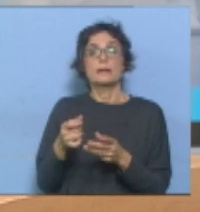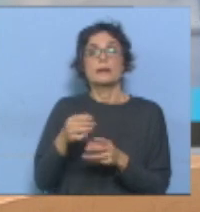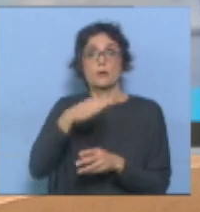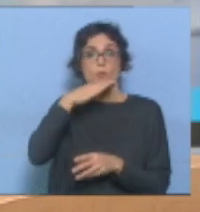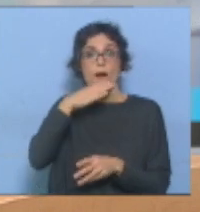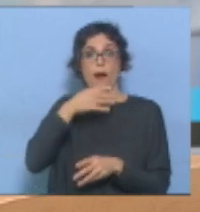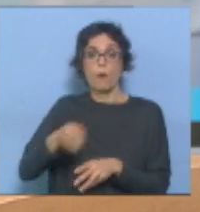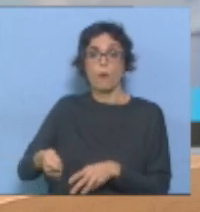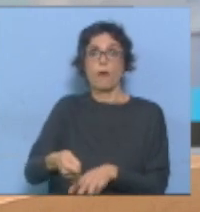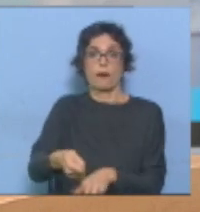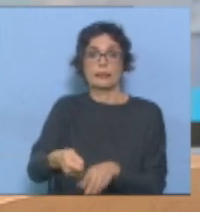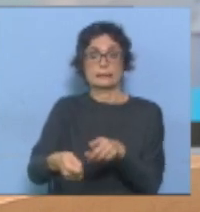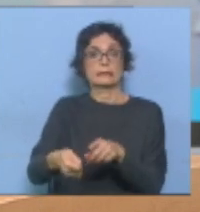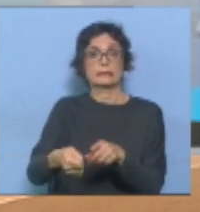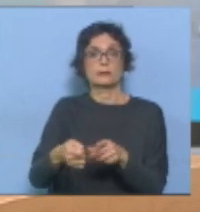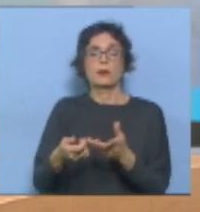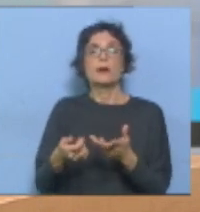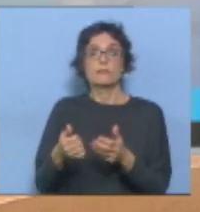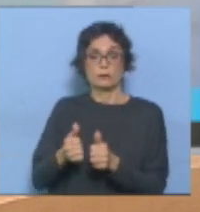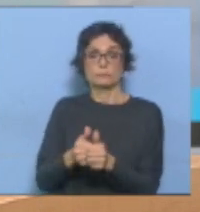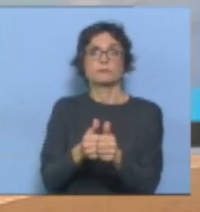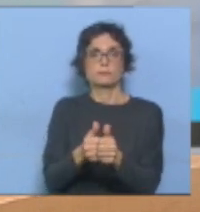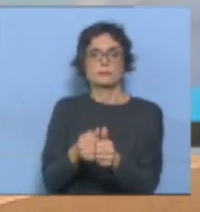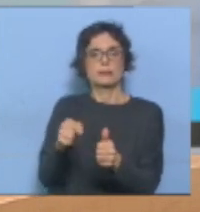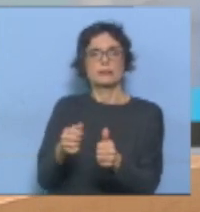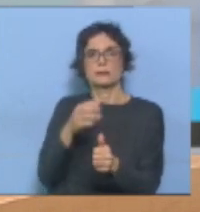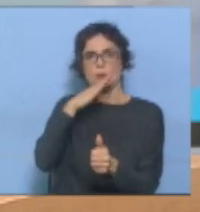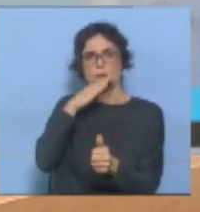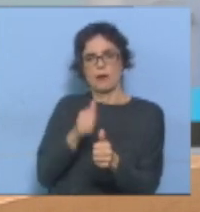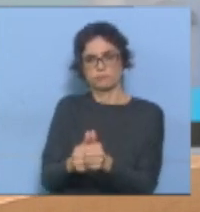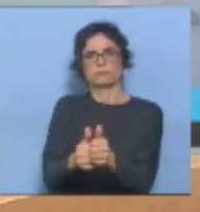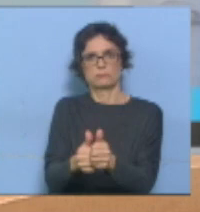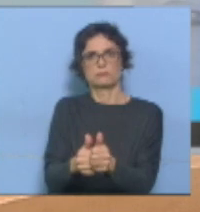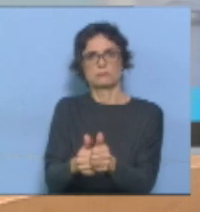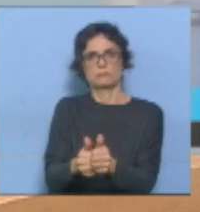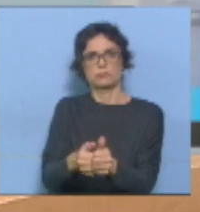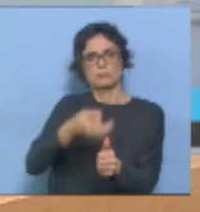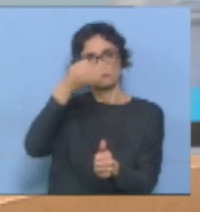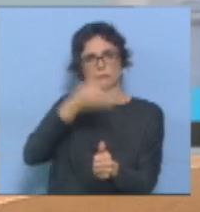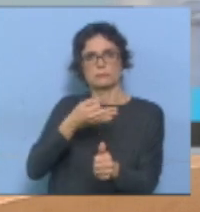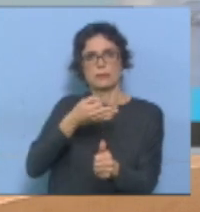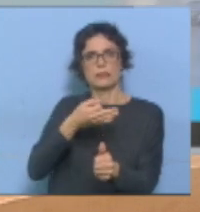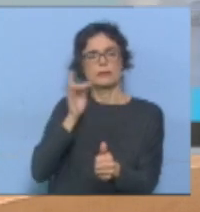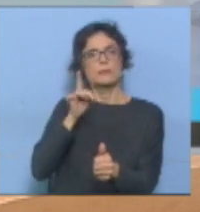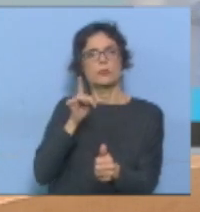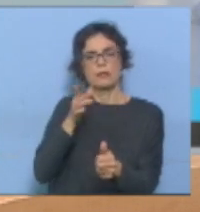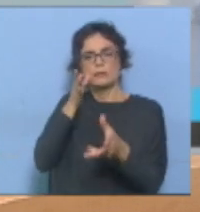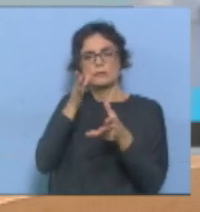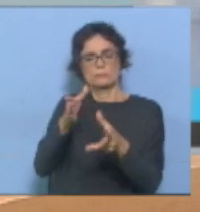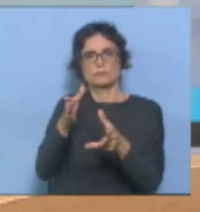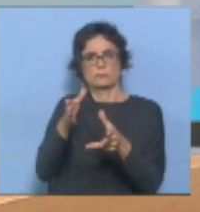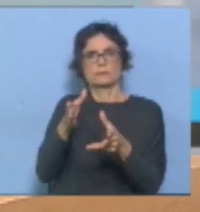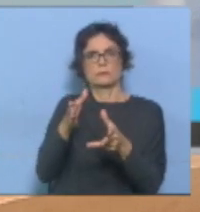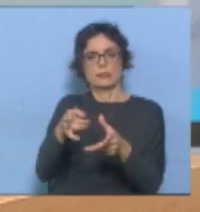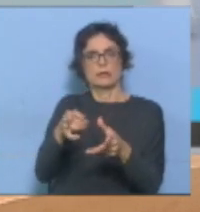muito nós gostamos de animais, mas no caso do cão-guia é muito importante que o cão-guia esteja completamente concentrado na sua tarefa e não é